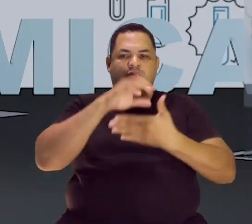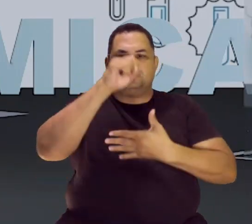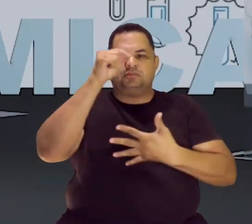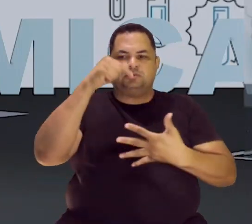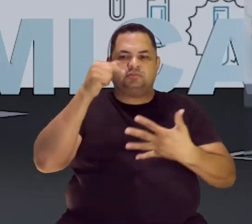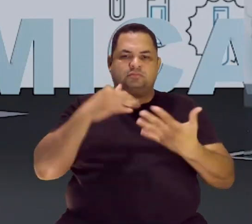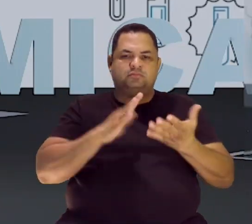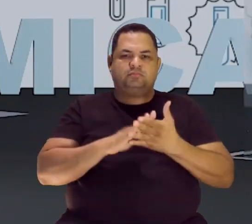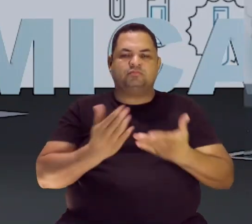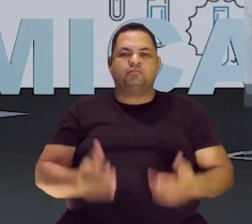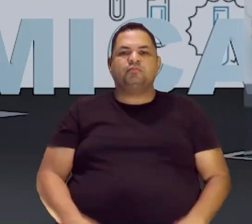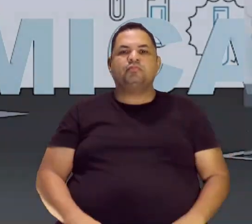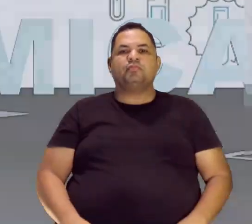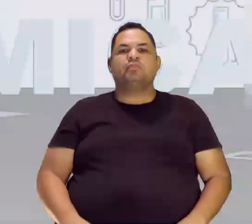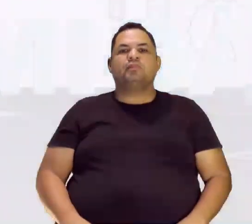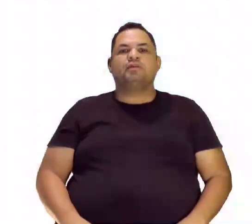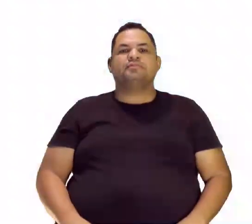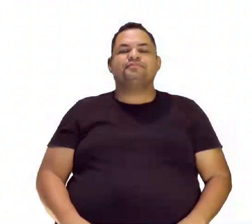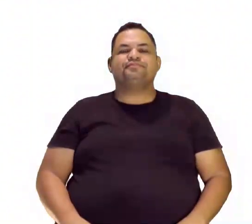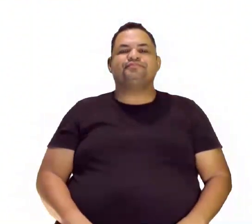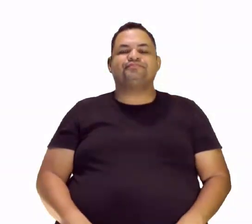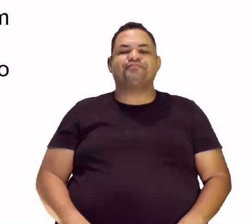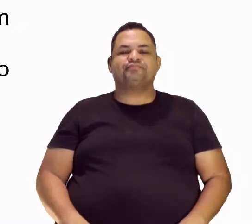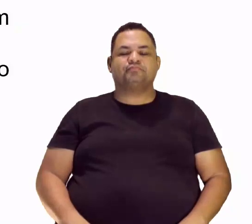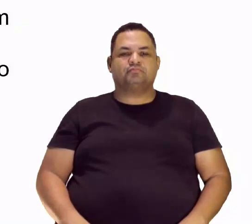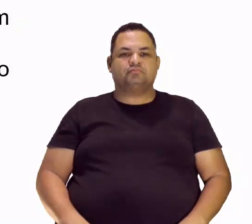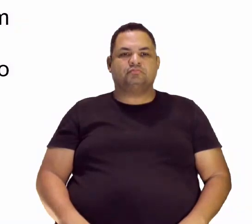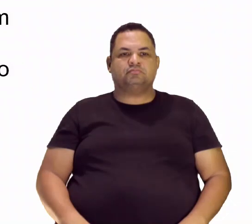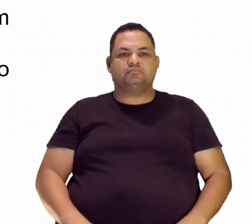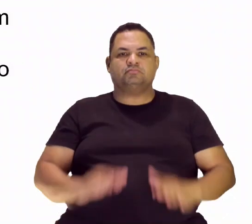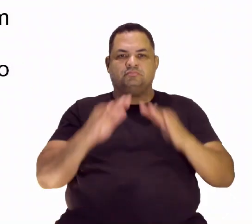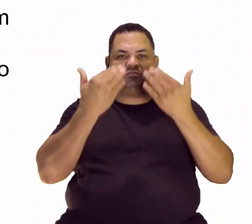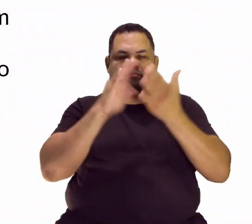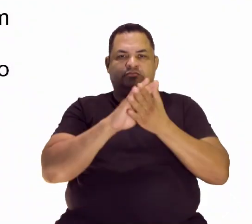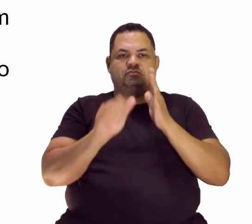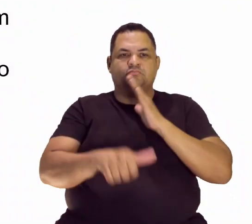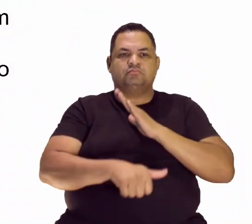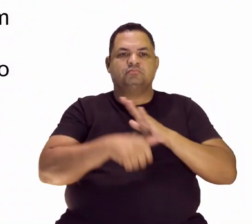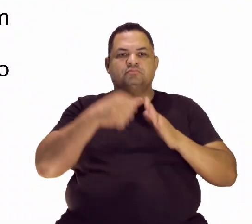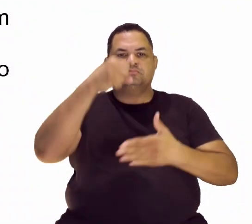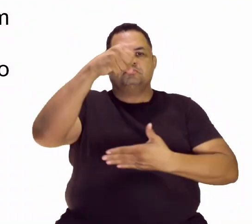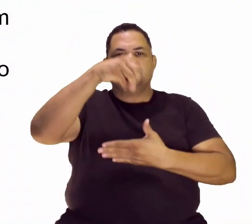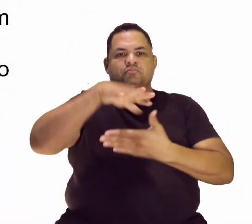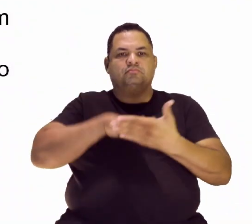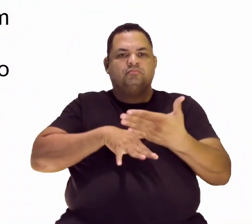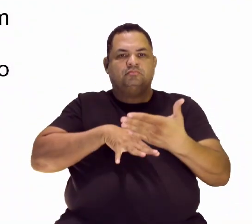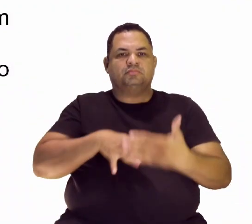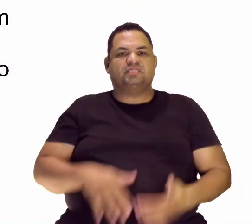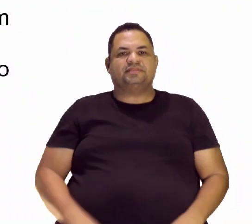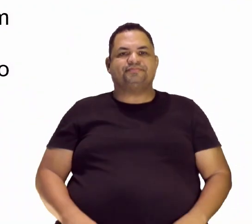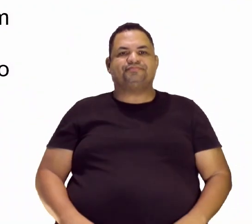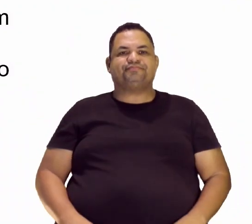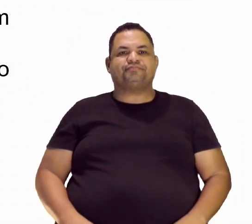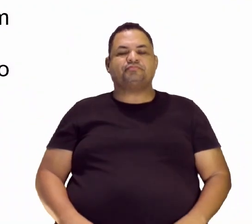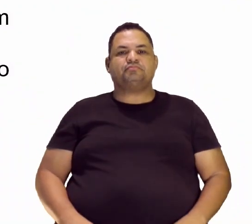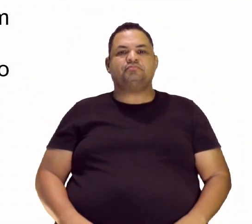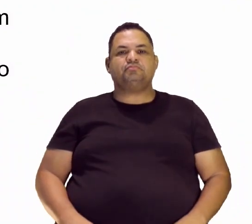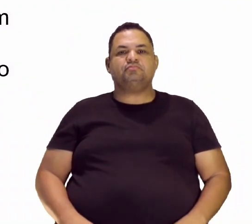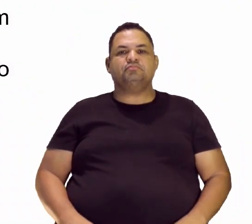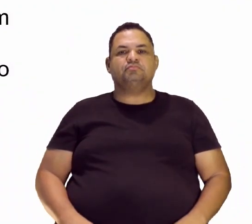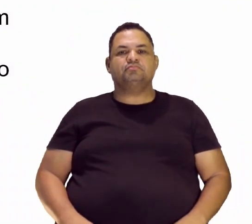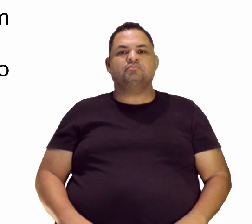questão. Vamos lá então? Se liga aí na primeira questão da sua atividade de sala. Diz o